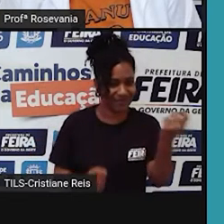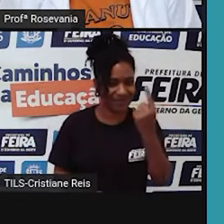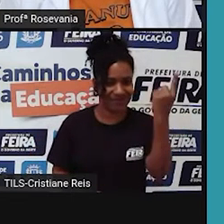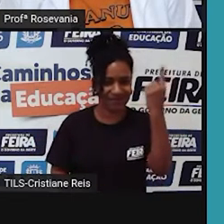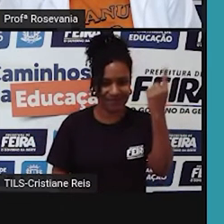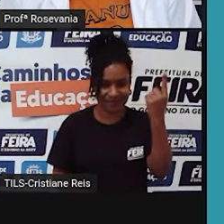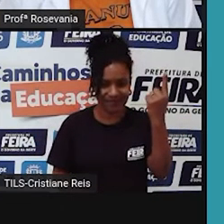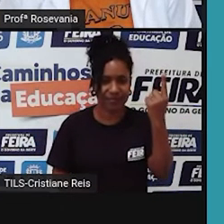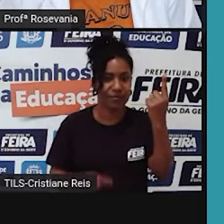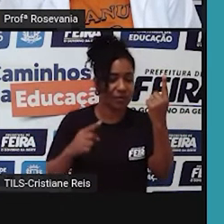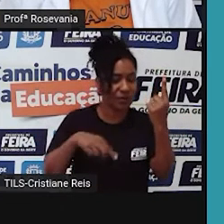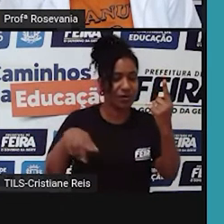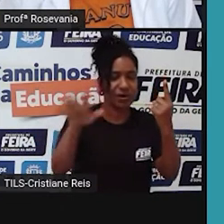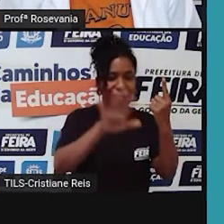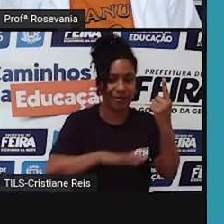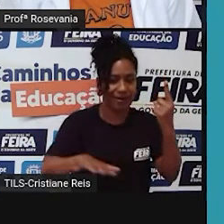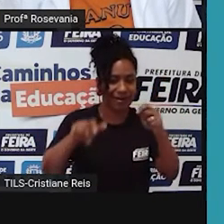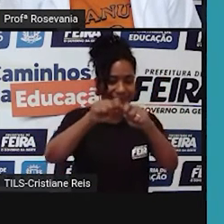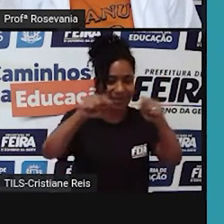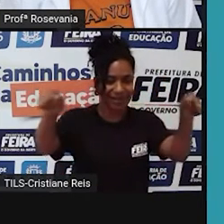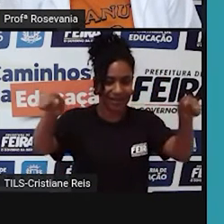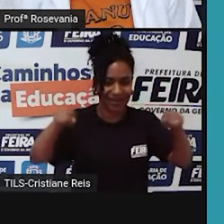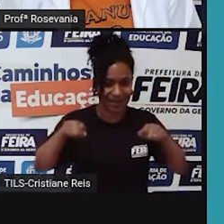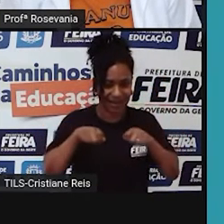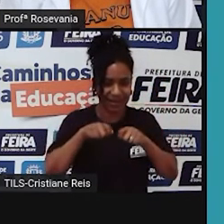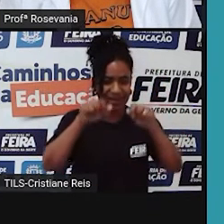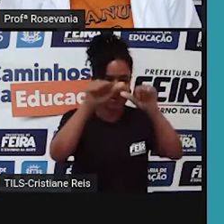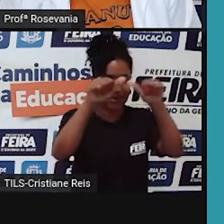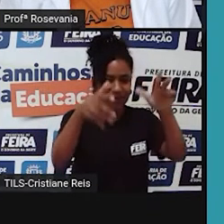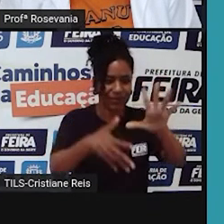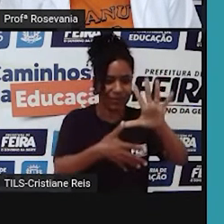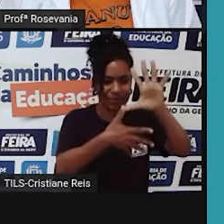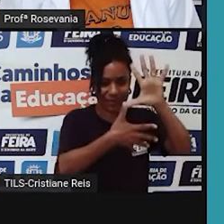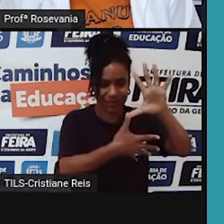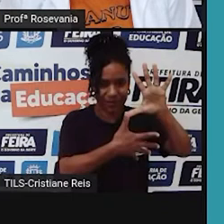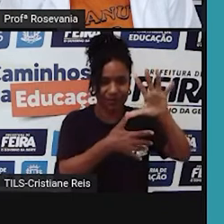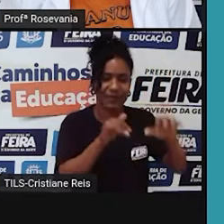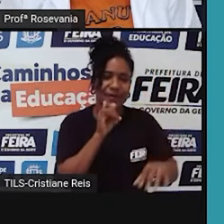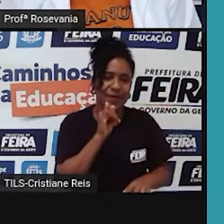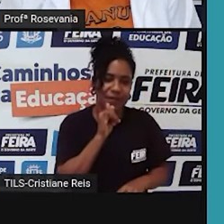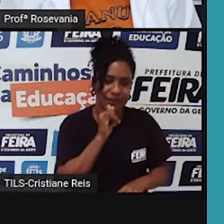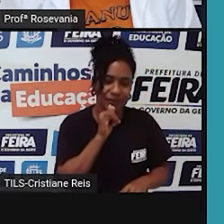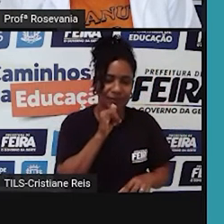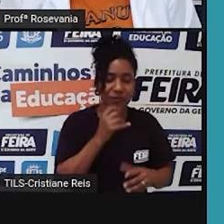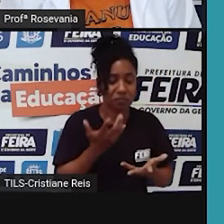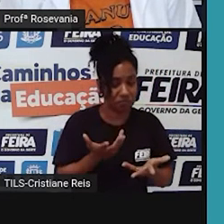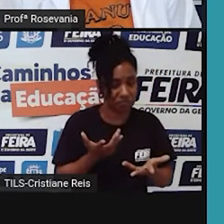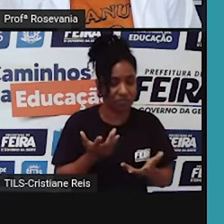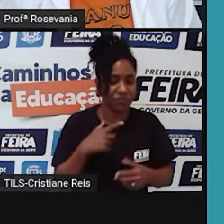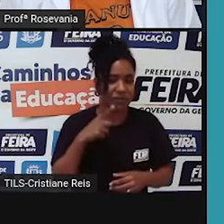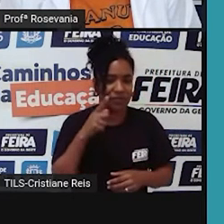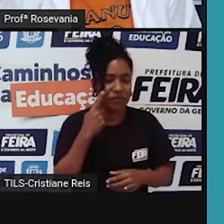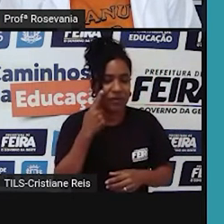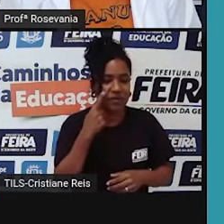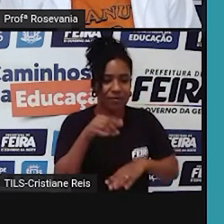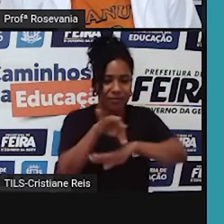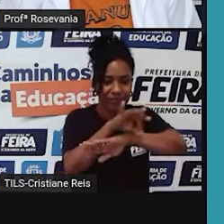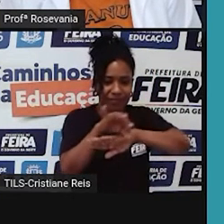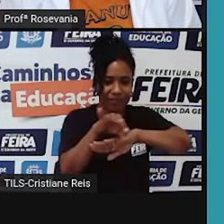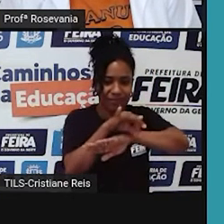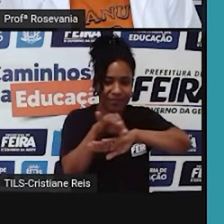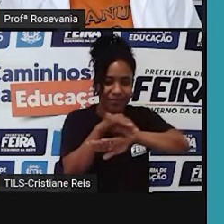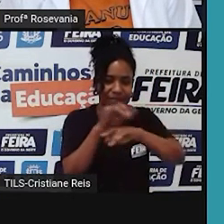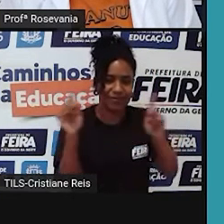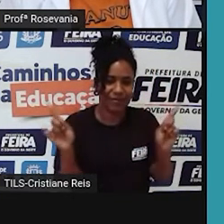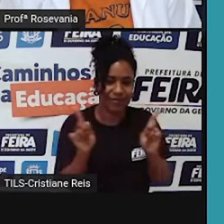a área do mapa, ou seja, aquele cantinho lá que eu reduzi. Por exemplo, se eu quisesse medir a escala aqui dessa tela, 1 centímetro,